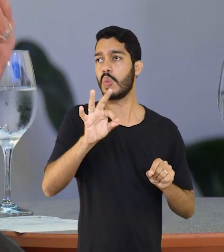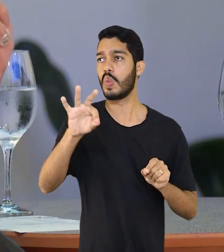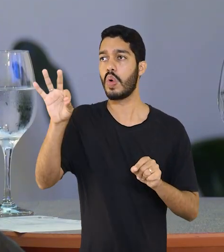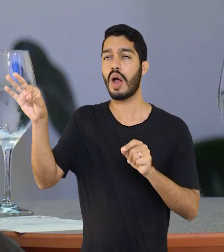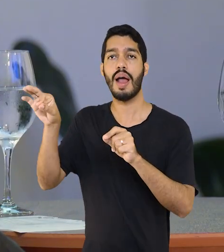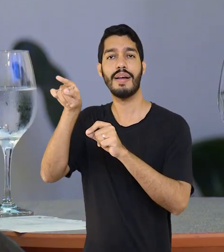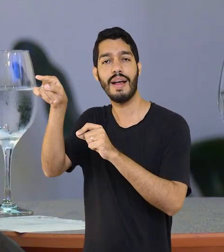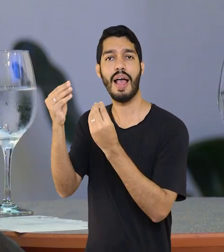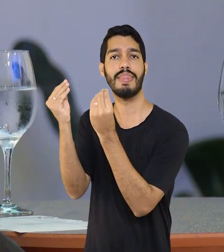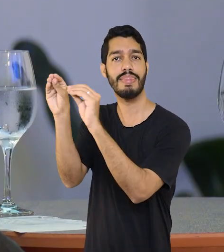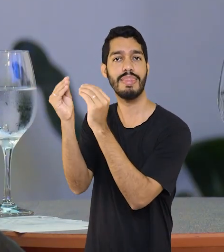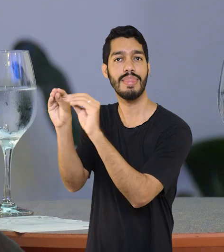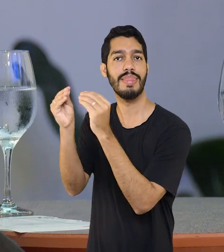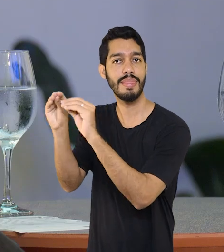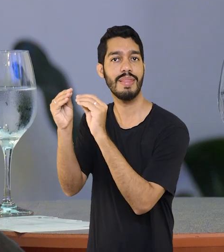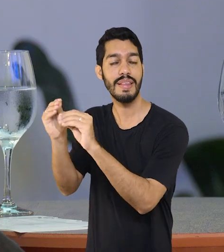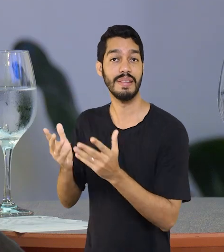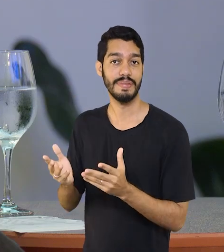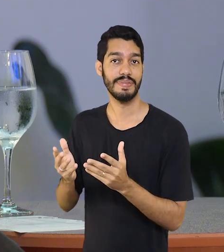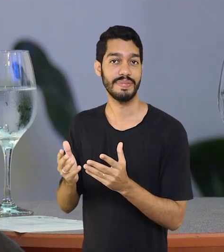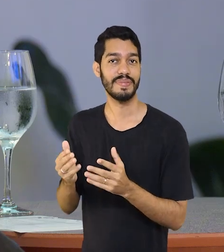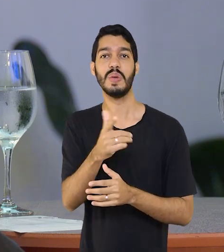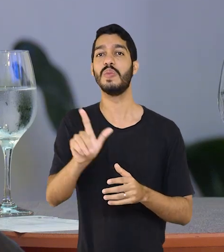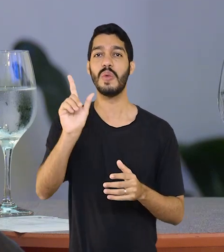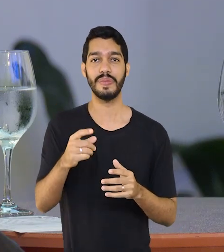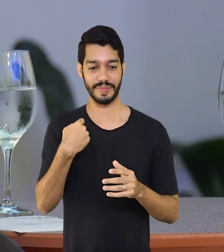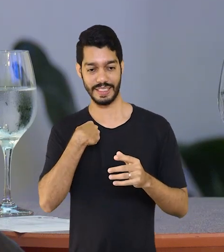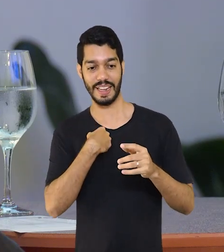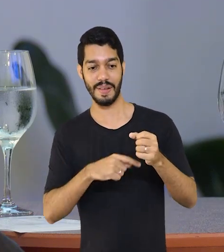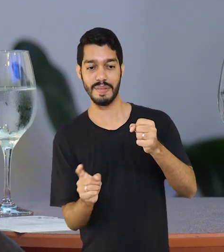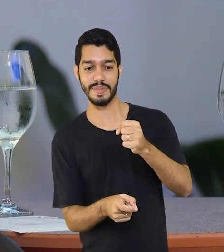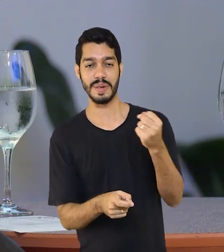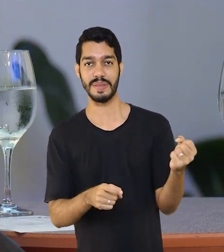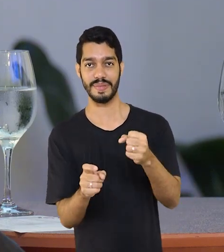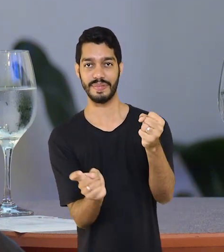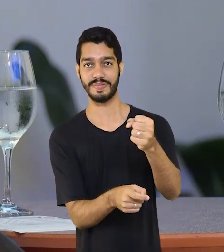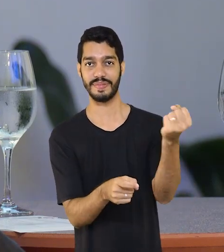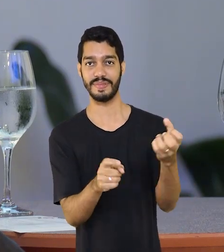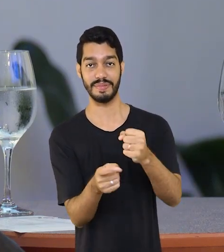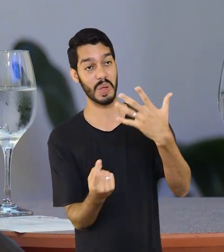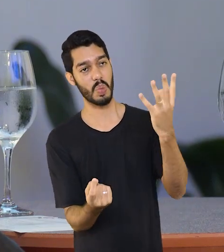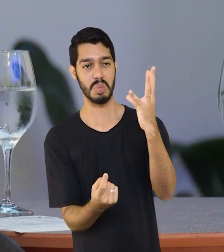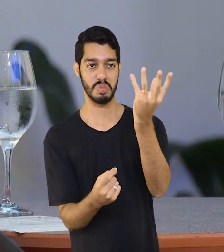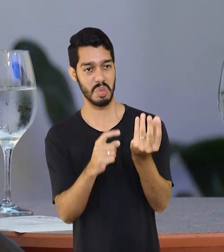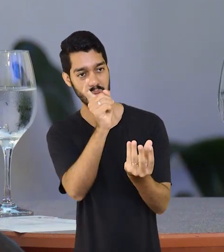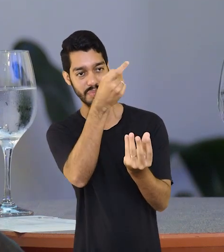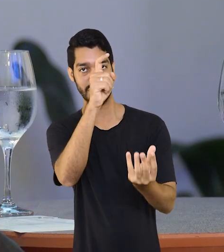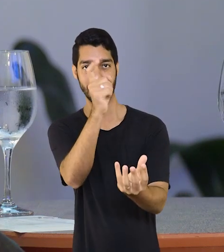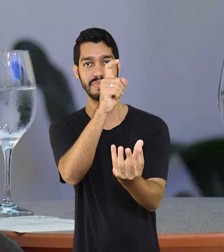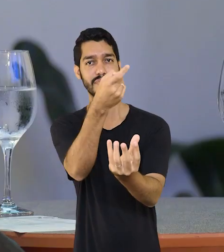relação à colheita, você sabe qual é a época que você deve fazer a tua colheita por conta também da